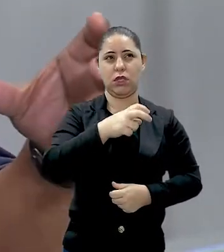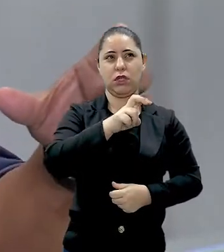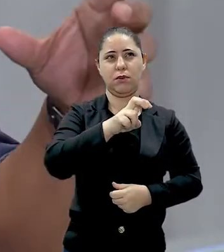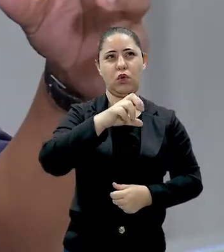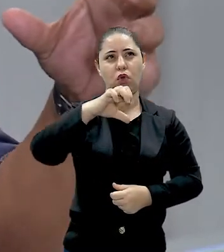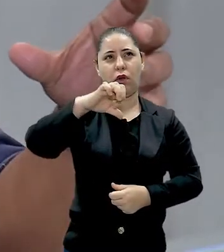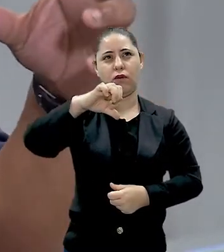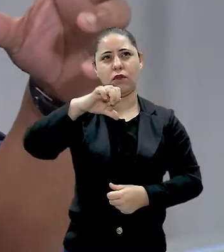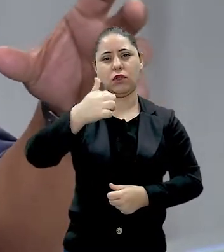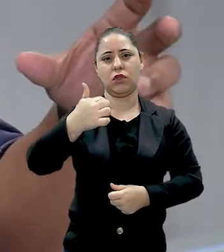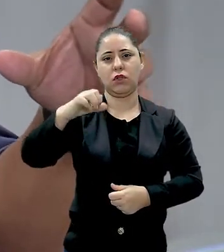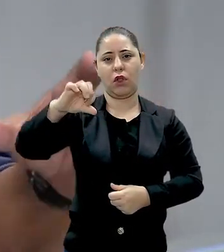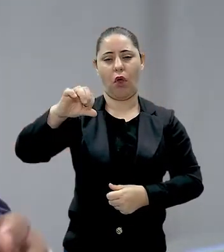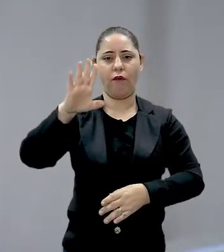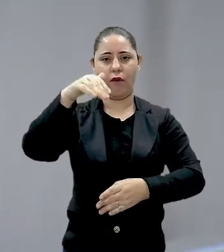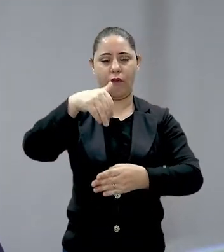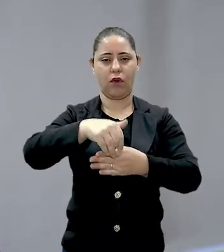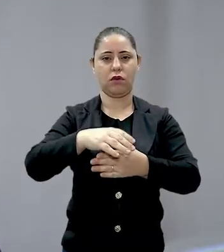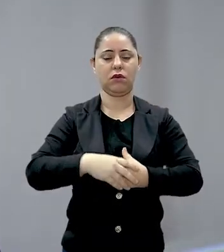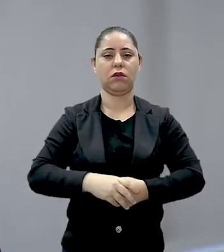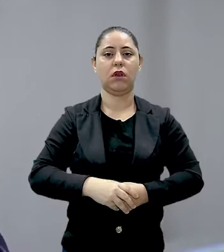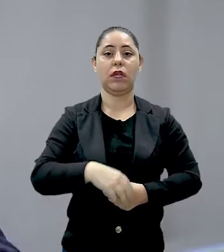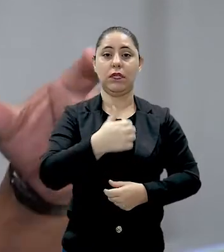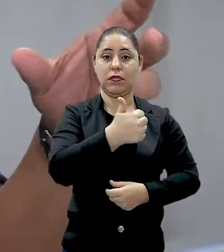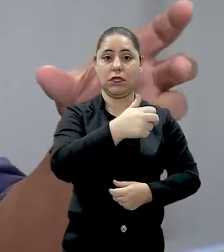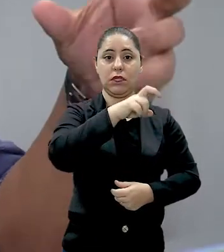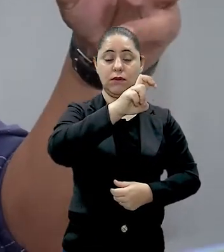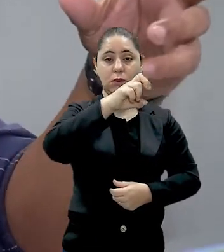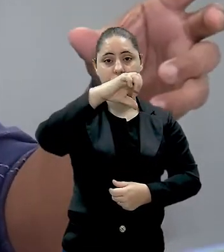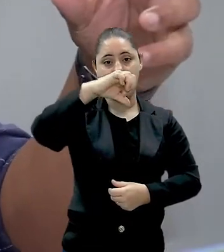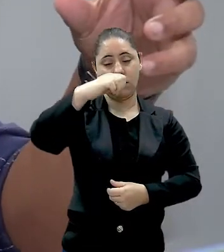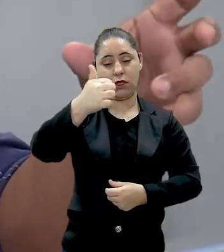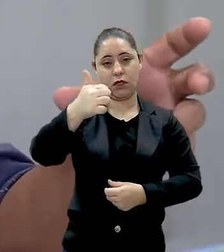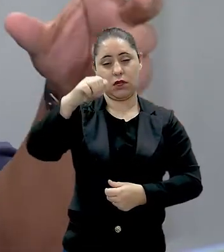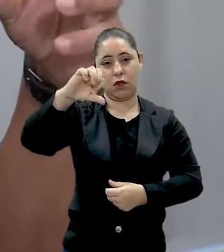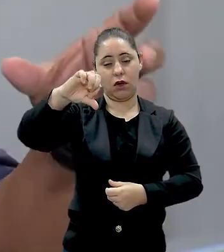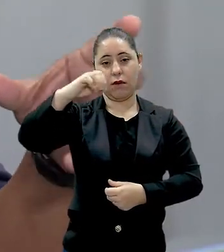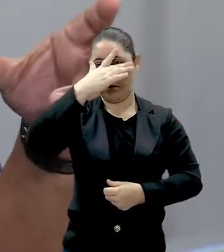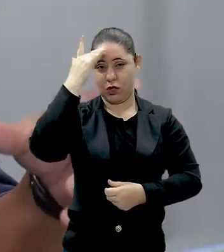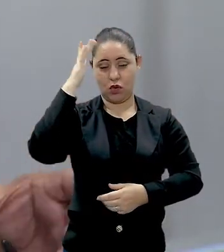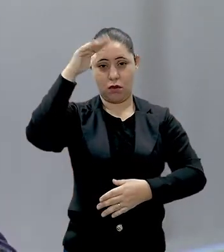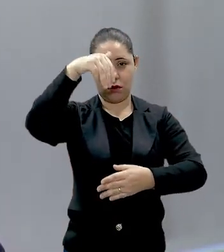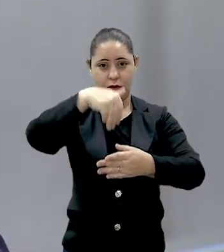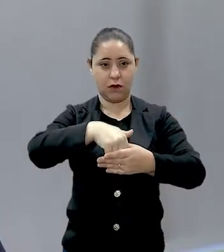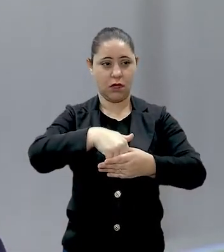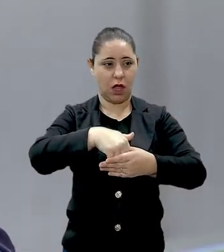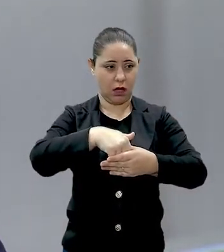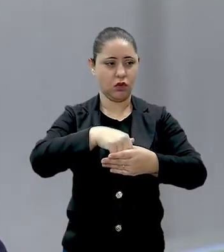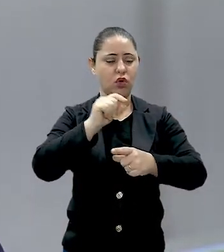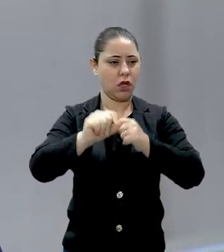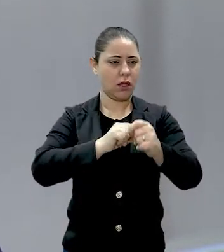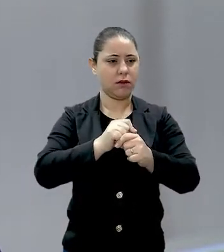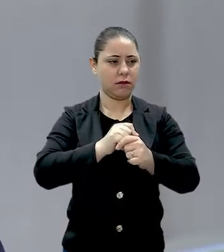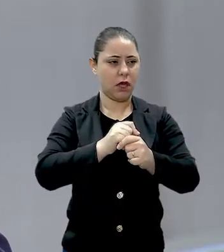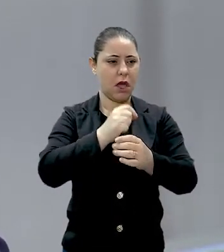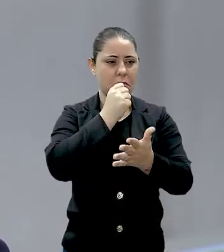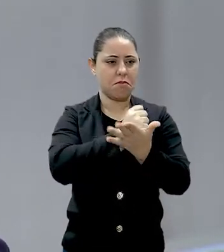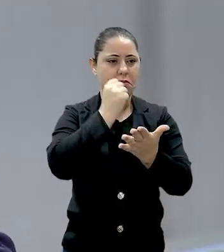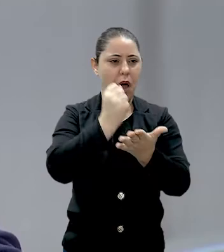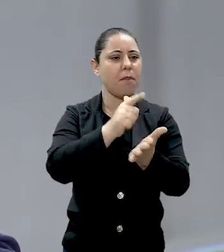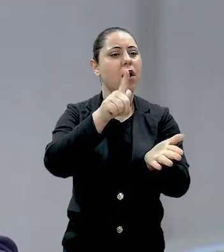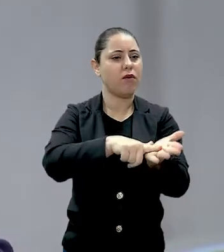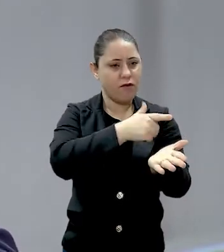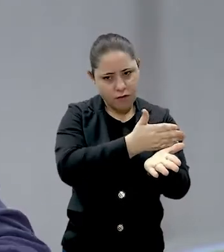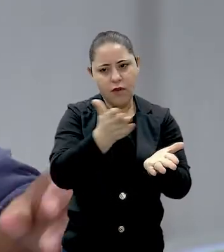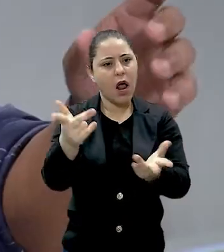com 15.919 votos. São 15.919 pessoas que votaram em você, que te deram uma procuração